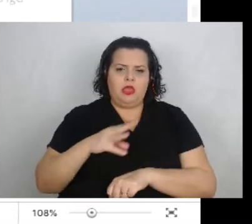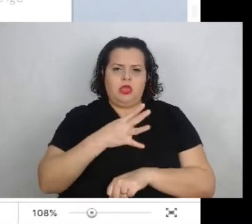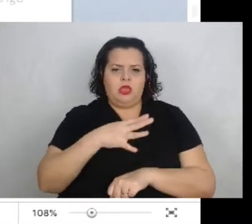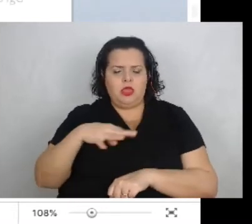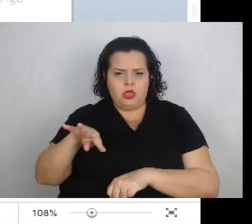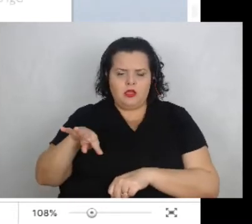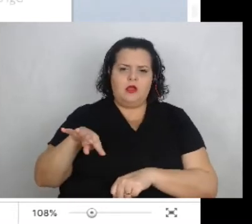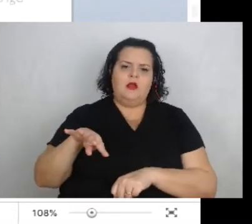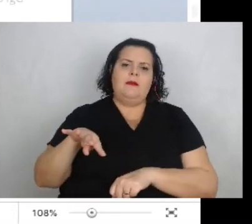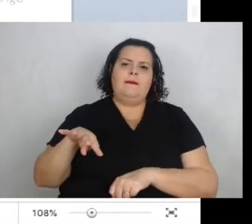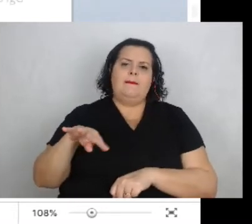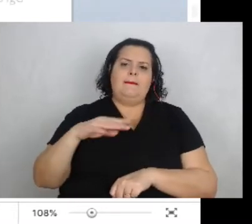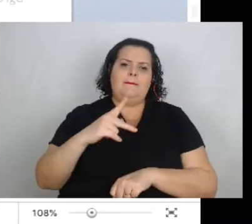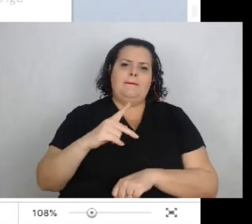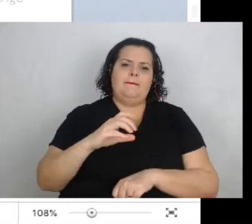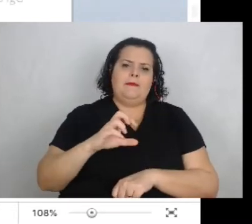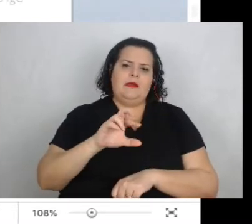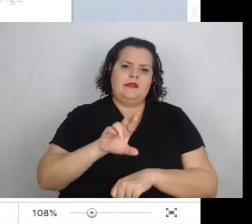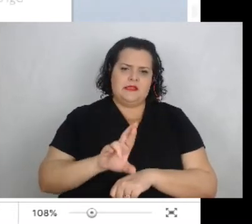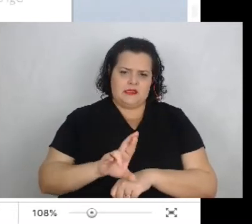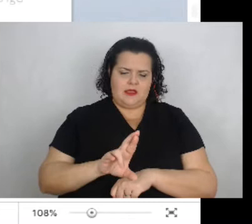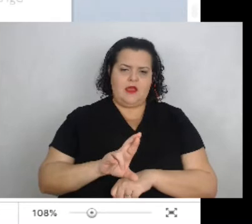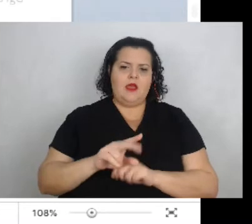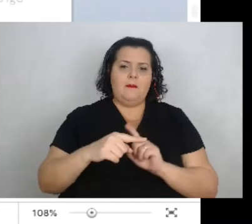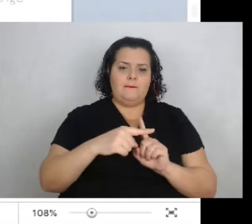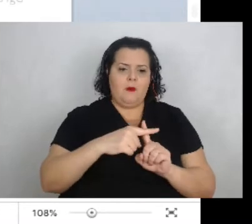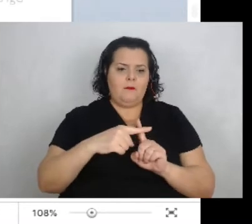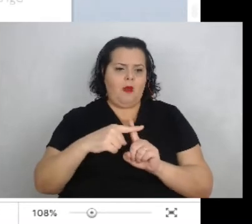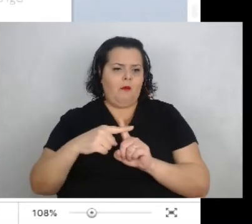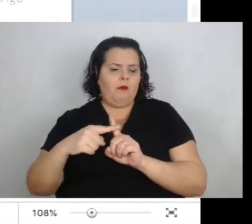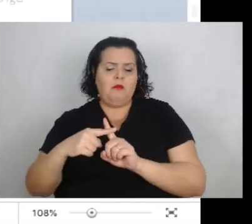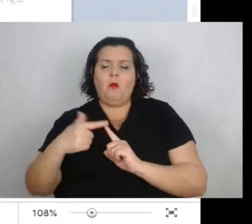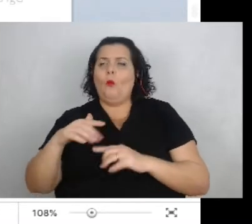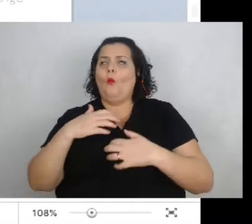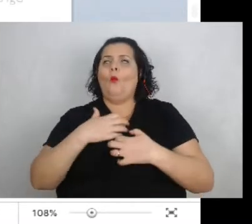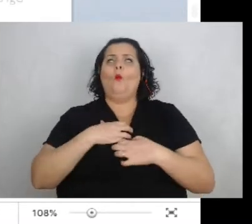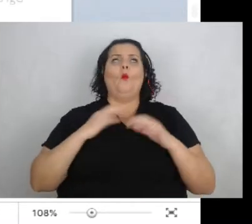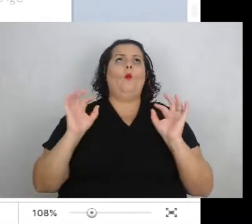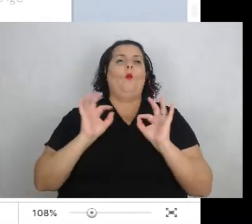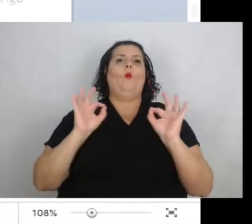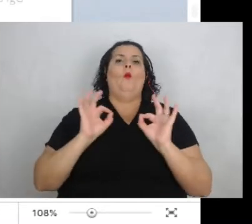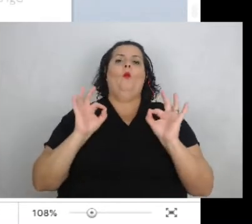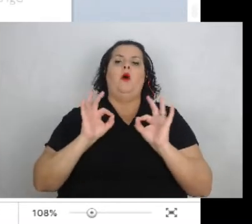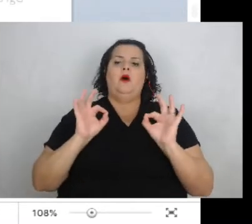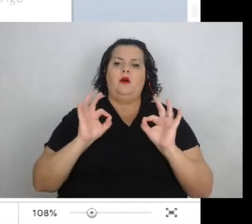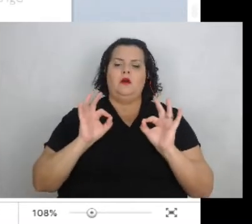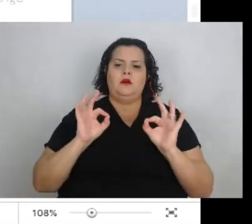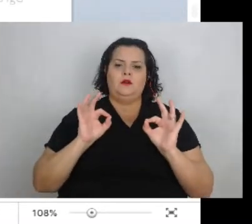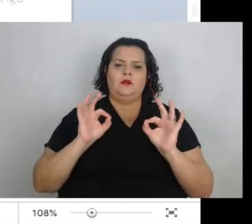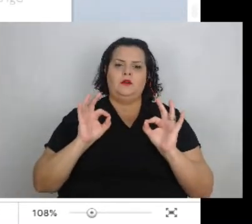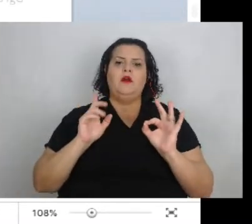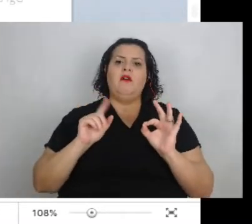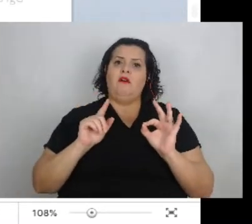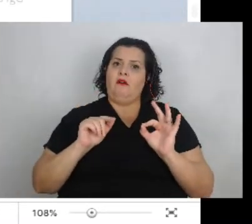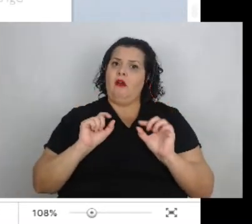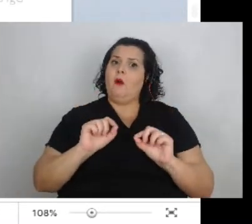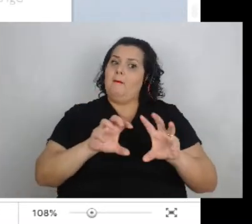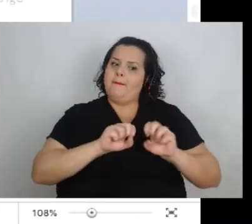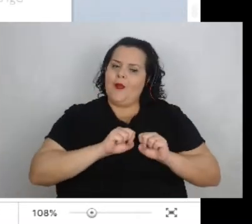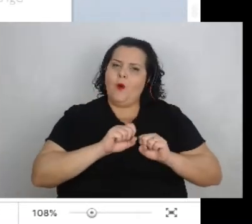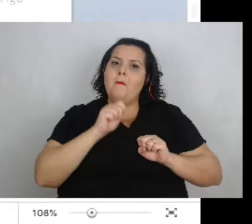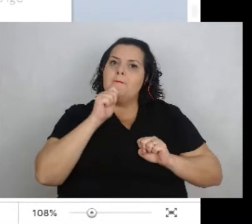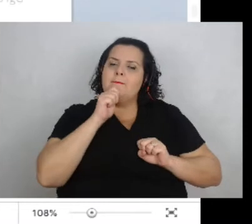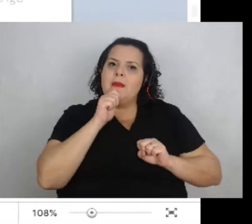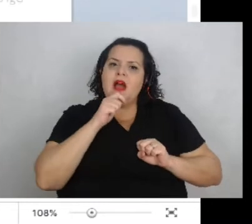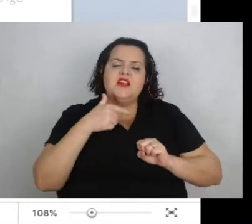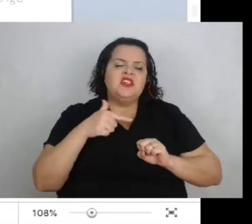com PCR positivo, já sem sintoma. Essa infecção é uma infecção provavelmente recente, mas não mais ativa. E